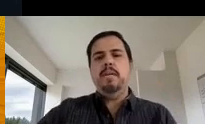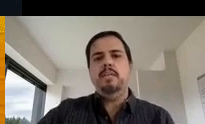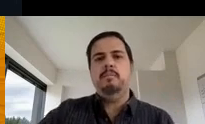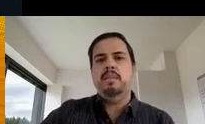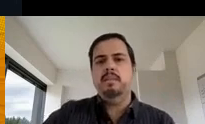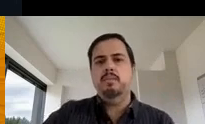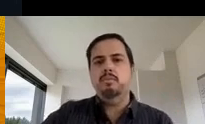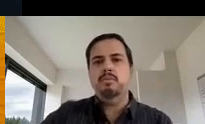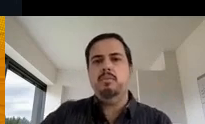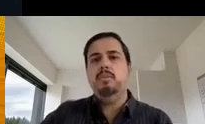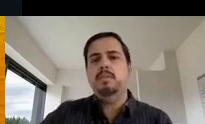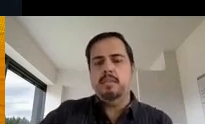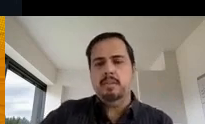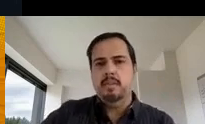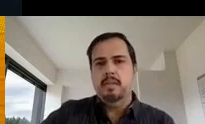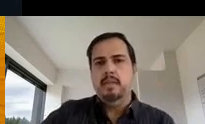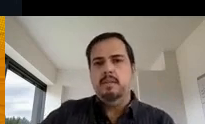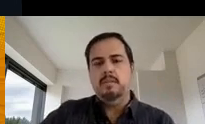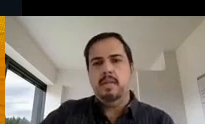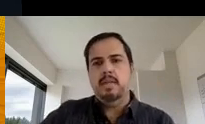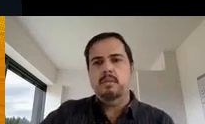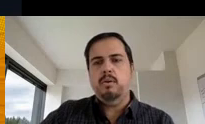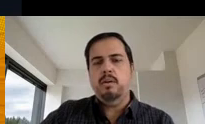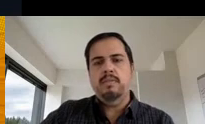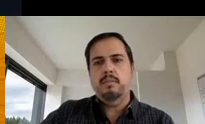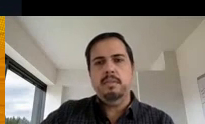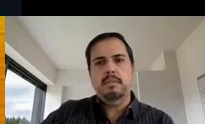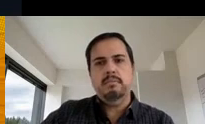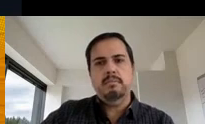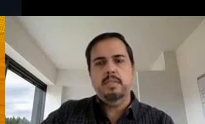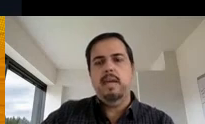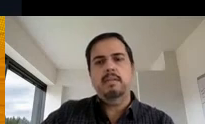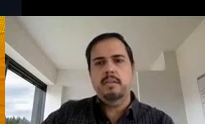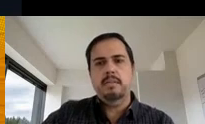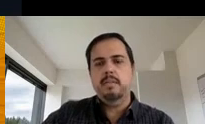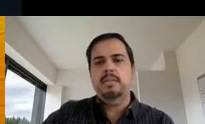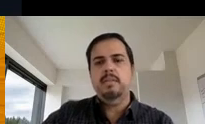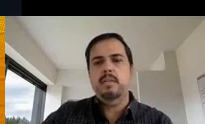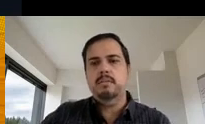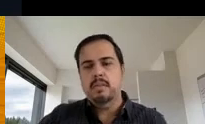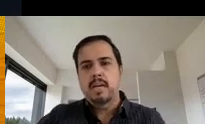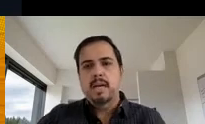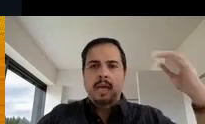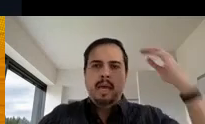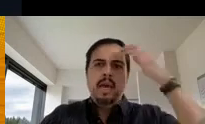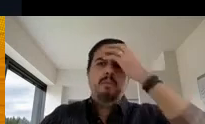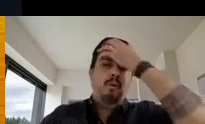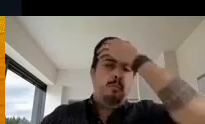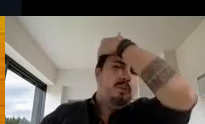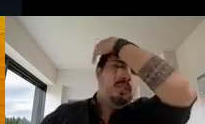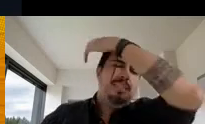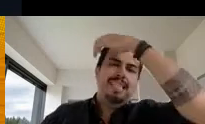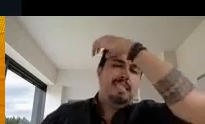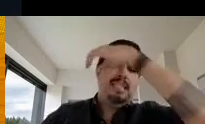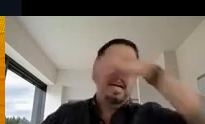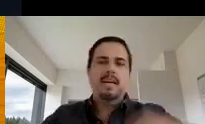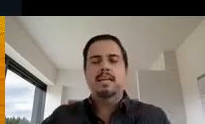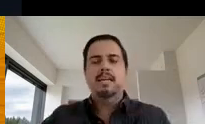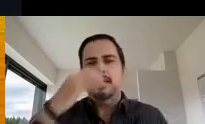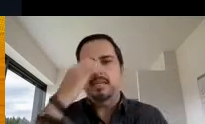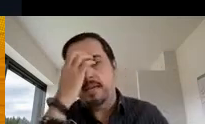Planejamento, daqui a pouco aparece aí planejamento 2030. O Sebrae adora fazer planejamento de 10 anos, de 15 anos. É bom para